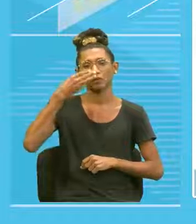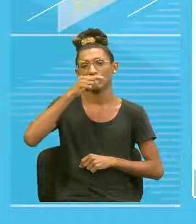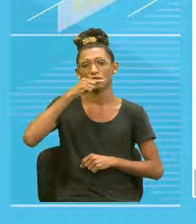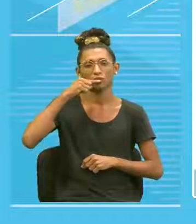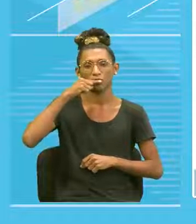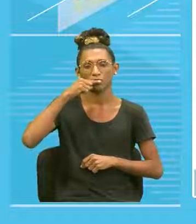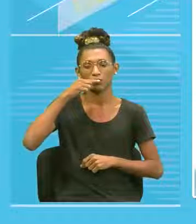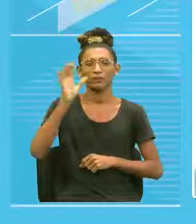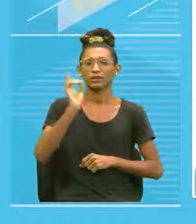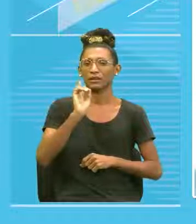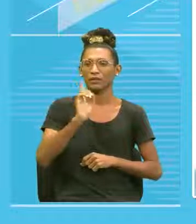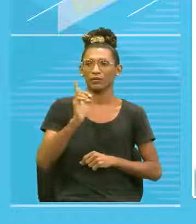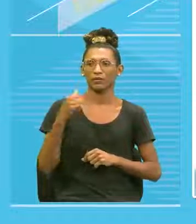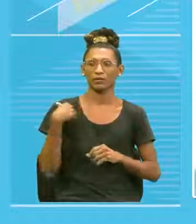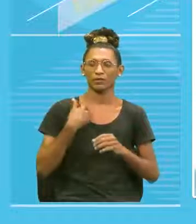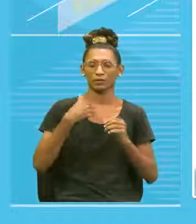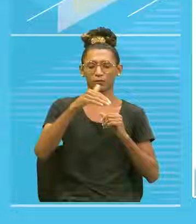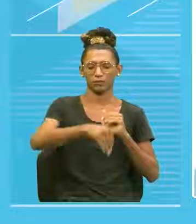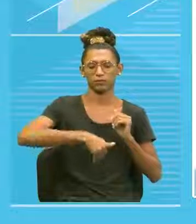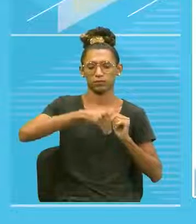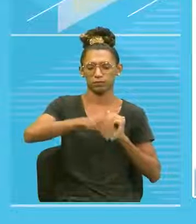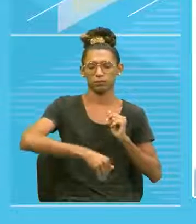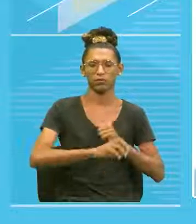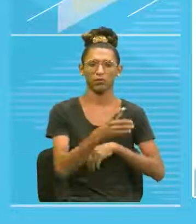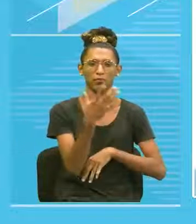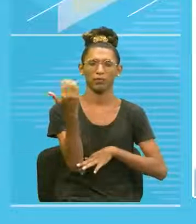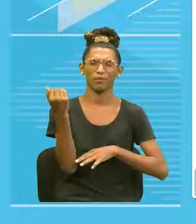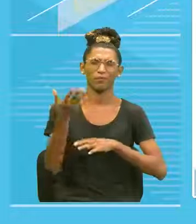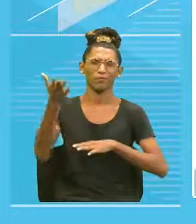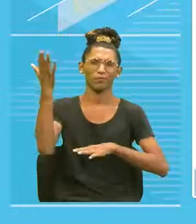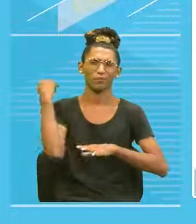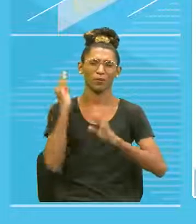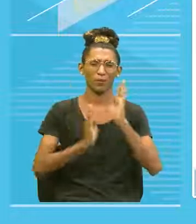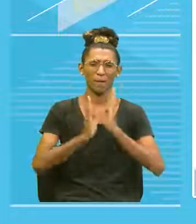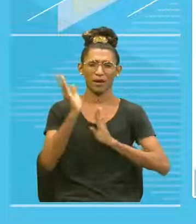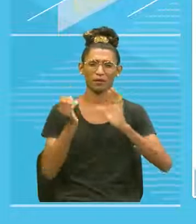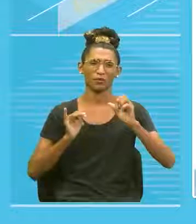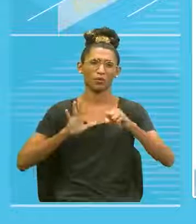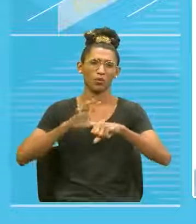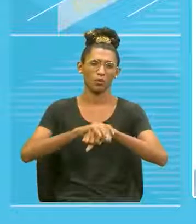e a gente planta desde o período colonial